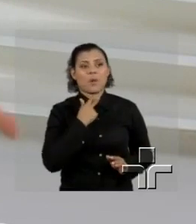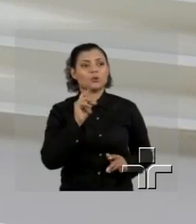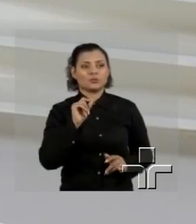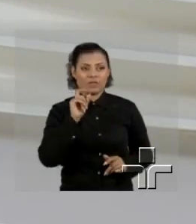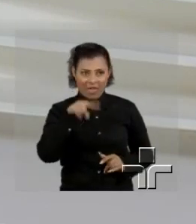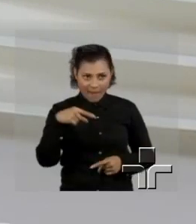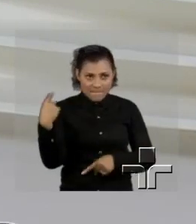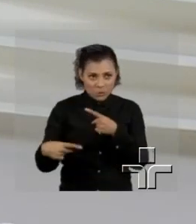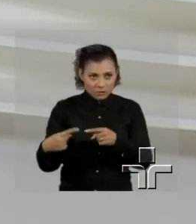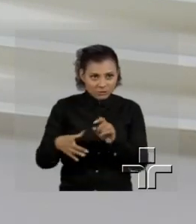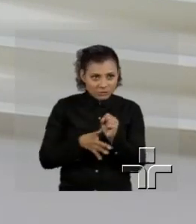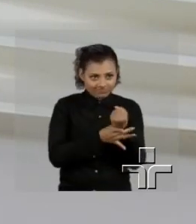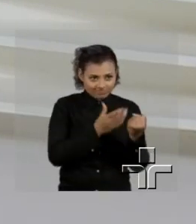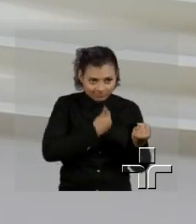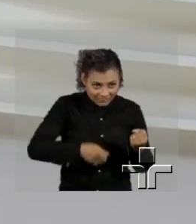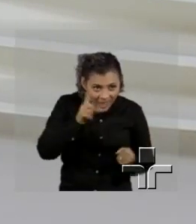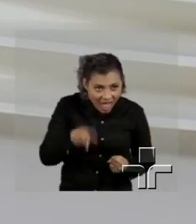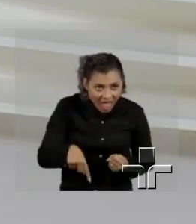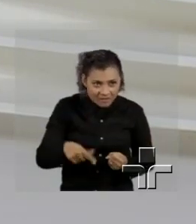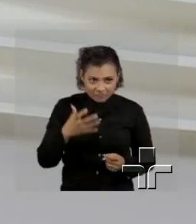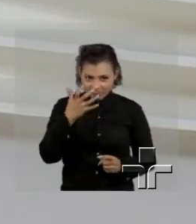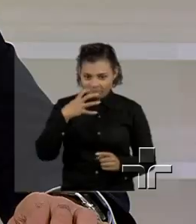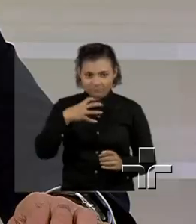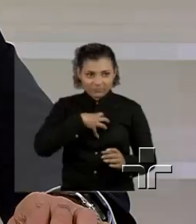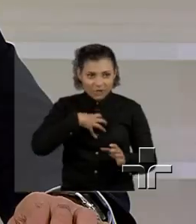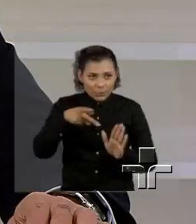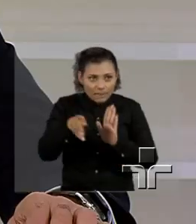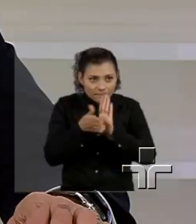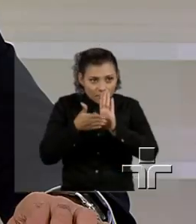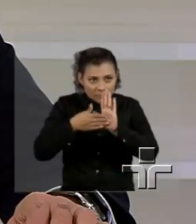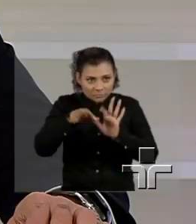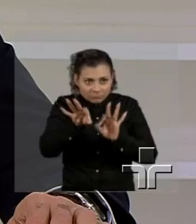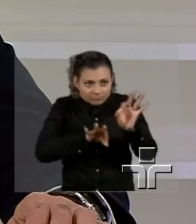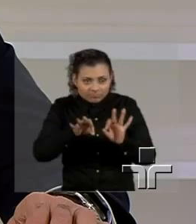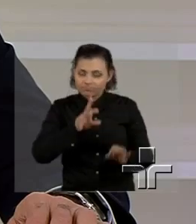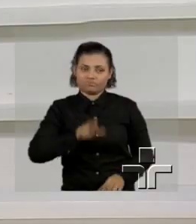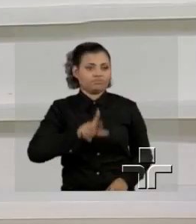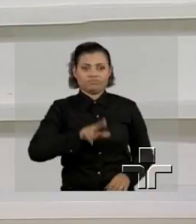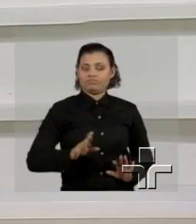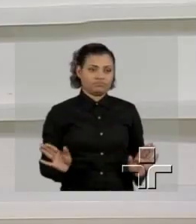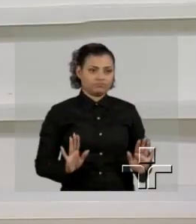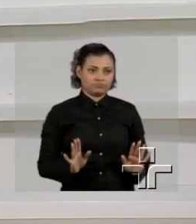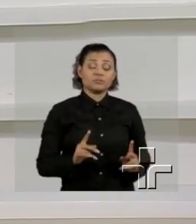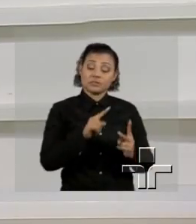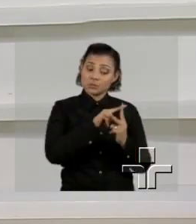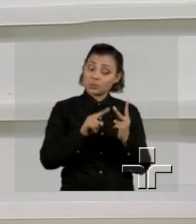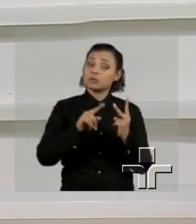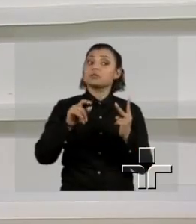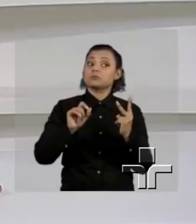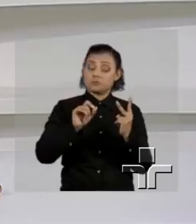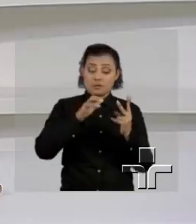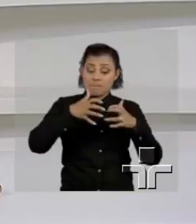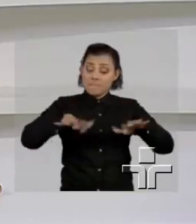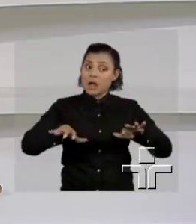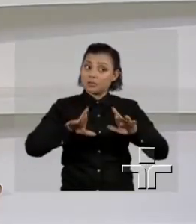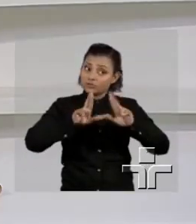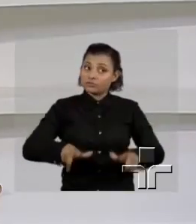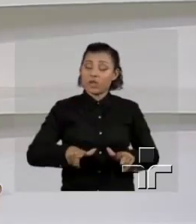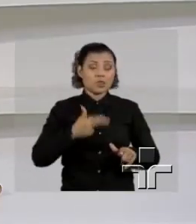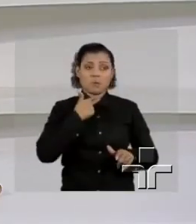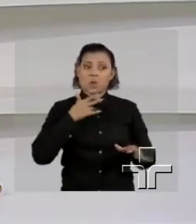Armar o povo para defender o presidente, isso aí, para mim, é sinônimo de milícia, né? Armar o